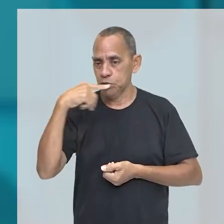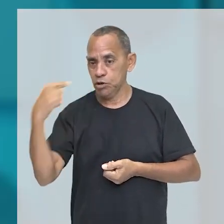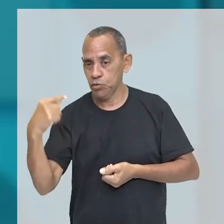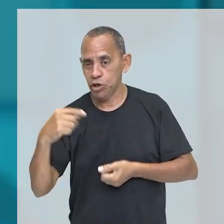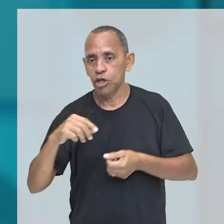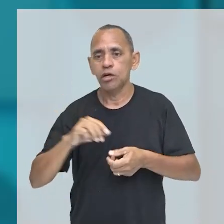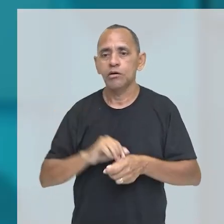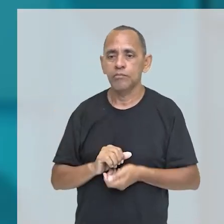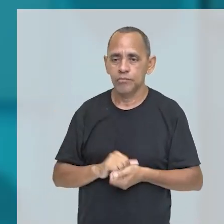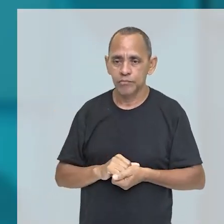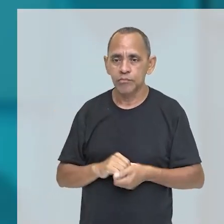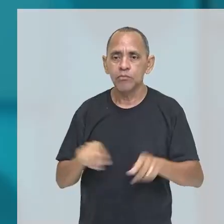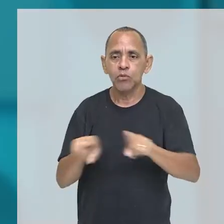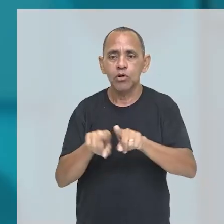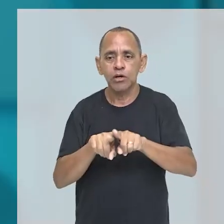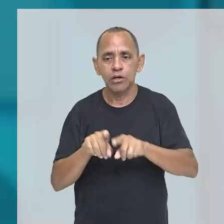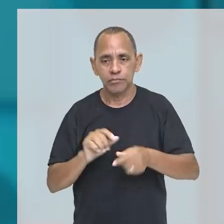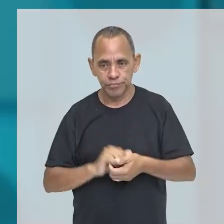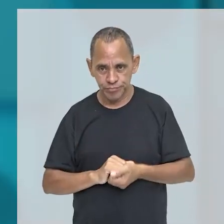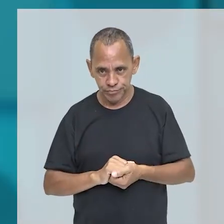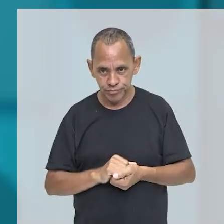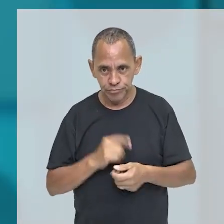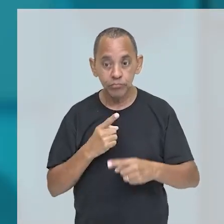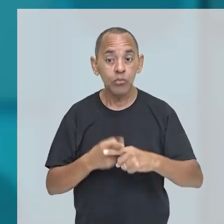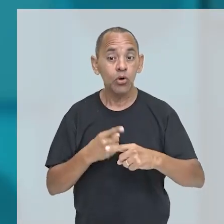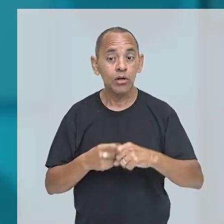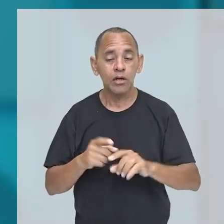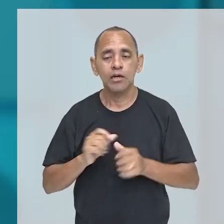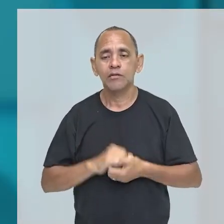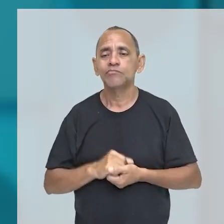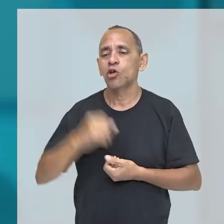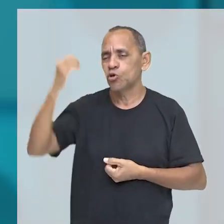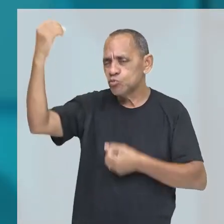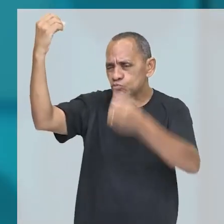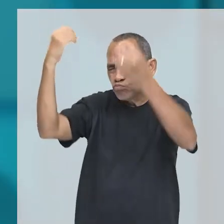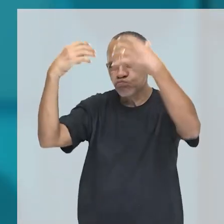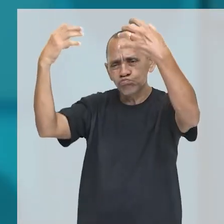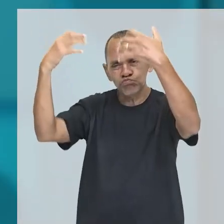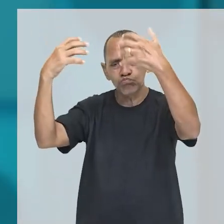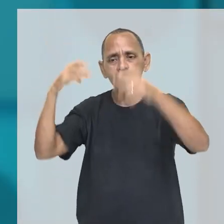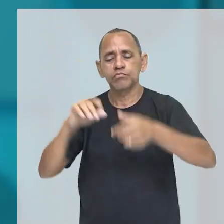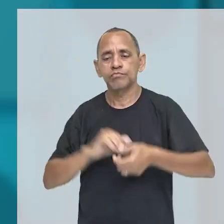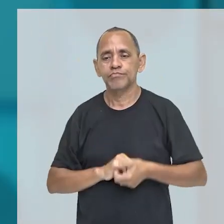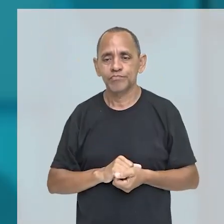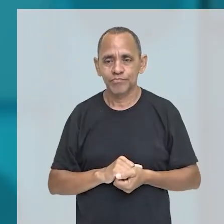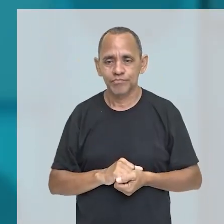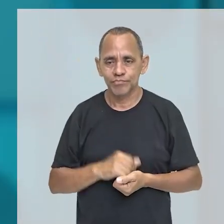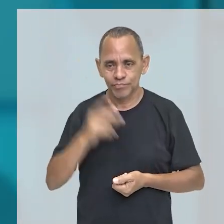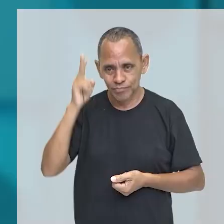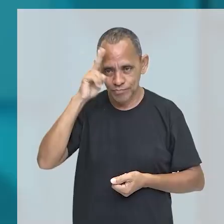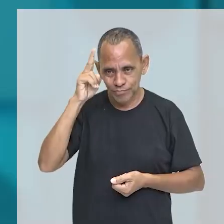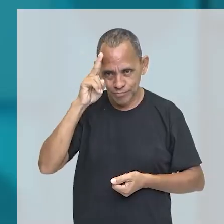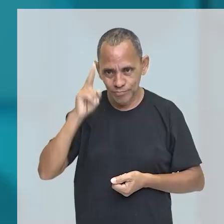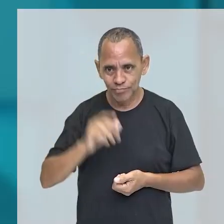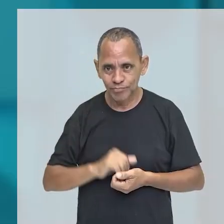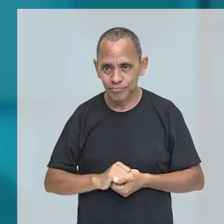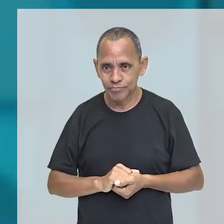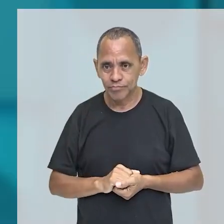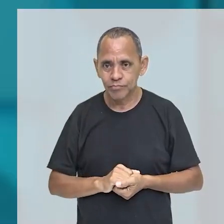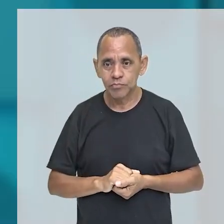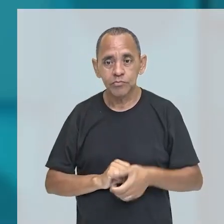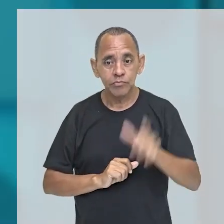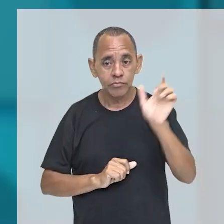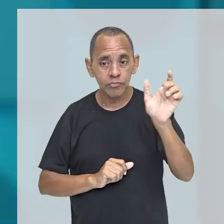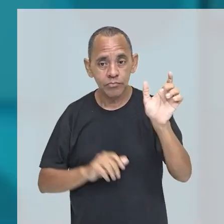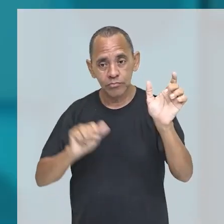é a razão? Porque está chovendo. It is raining. Então, tanto a palavra and